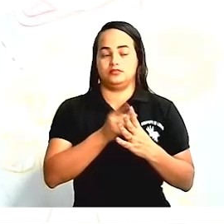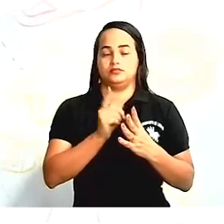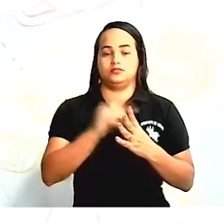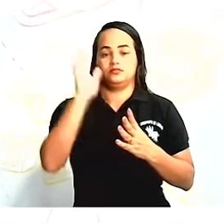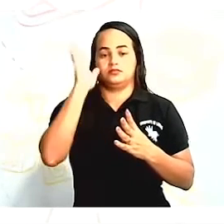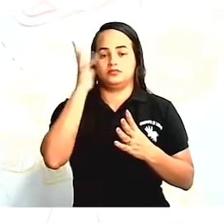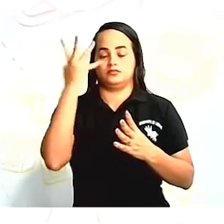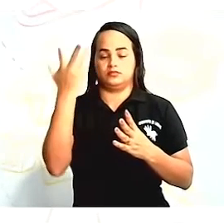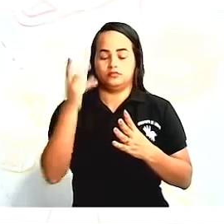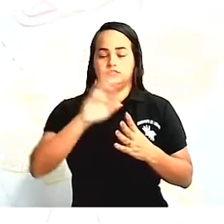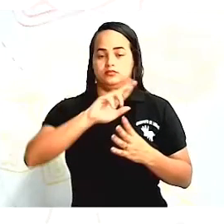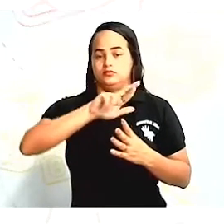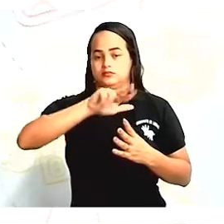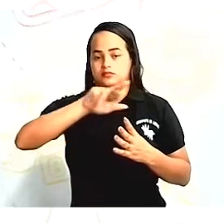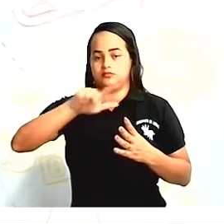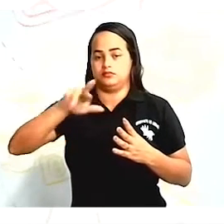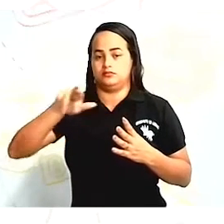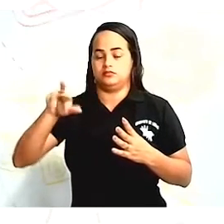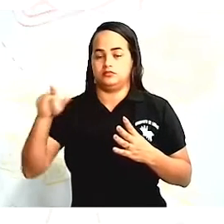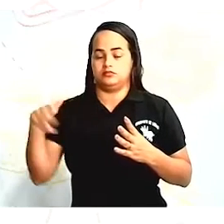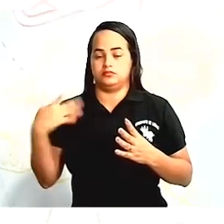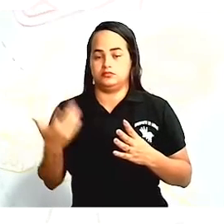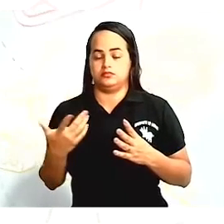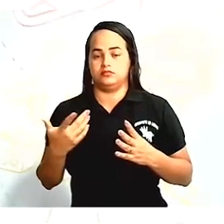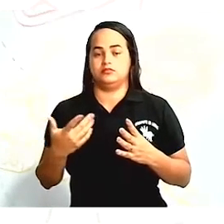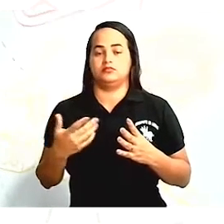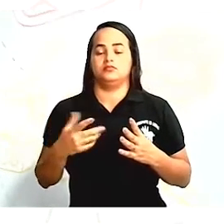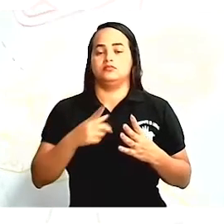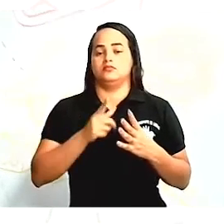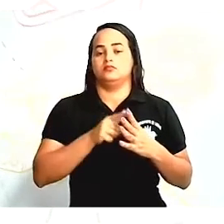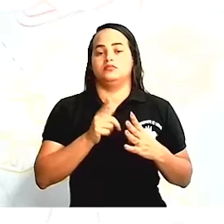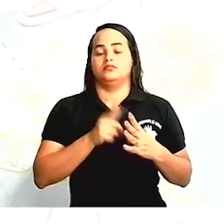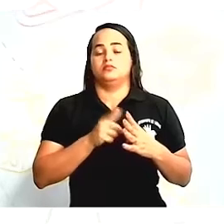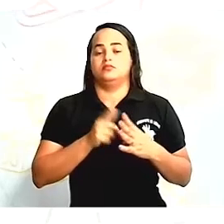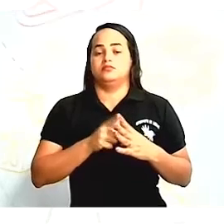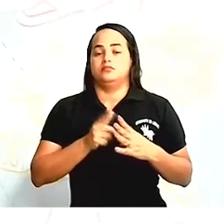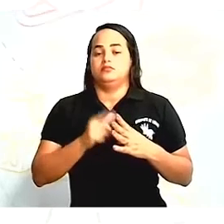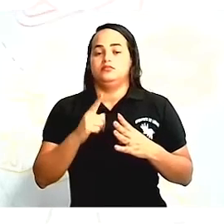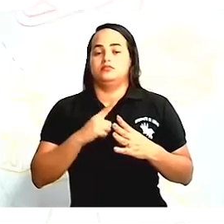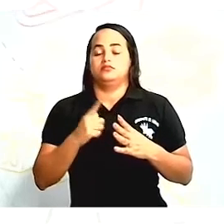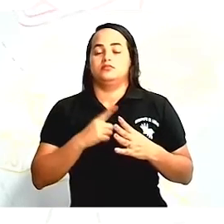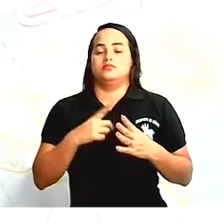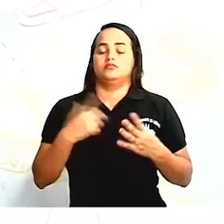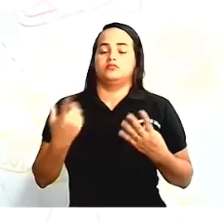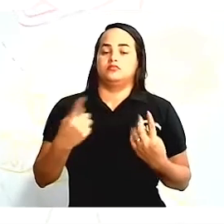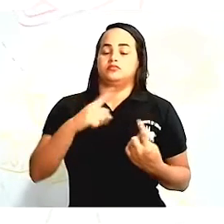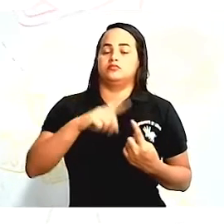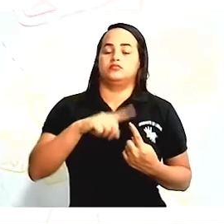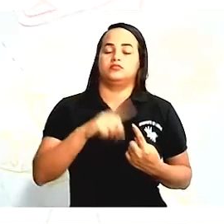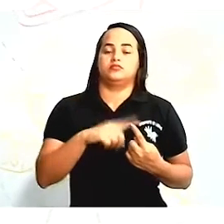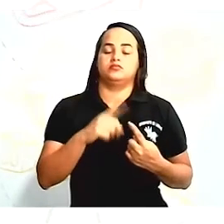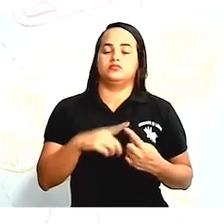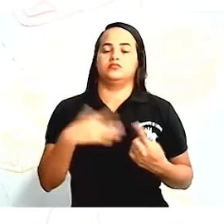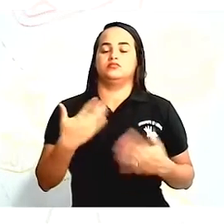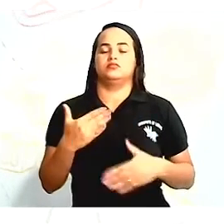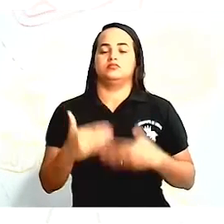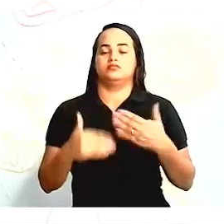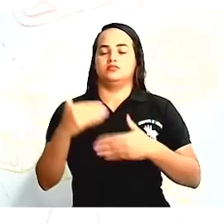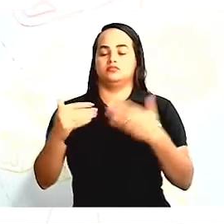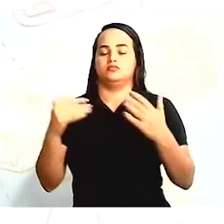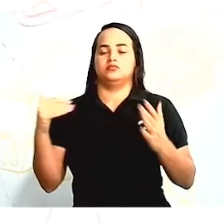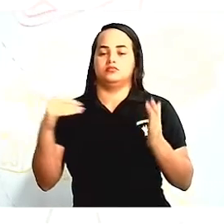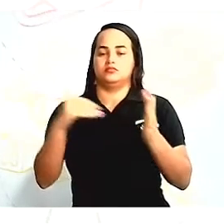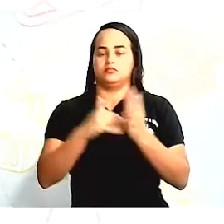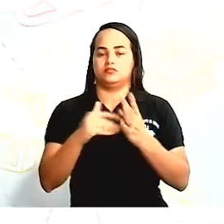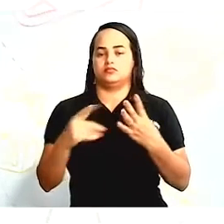coisas diferente de cada um dos grupos, ou seja, é estágio. Grupo 1 tem um tipo de sintoma, grupo 2 vai avançando esses sintomas até